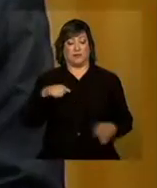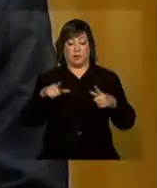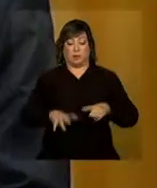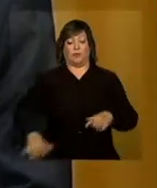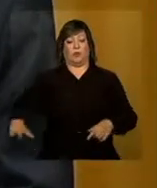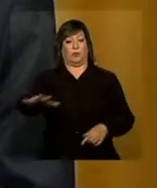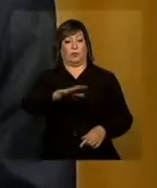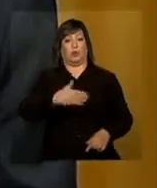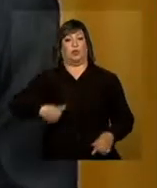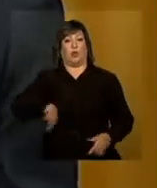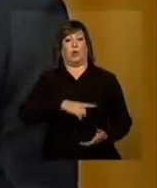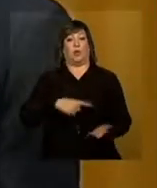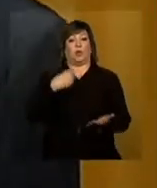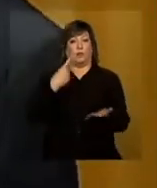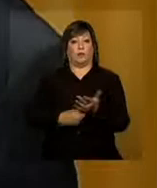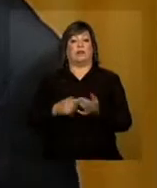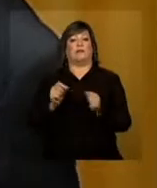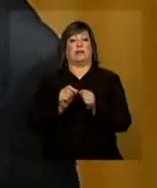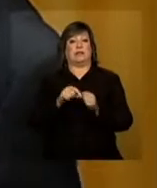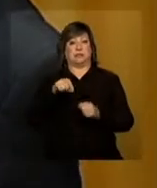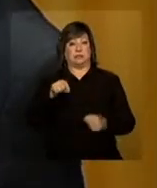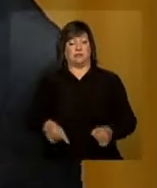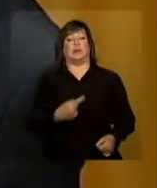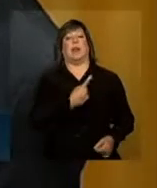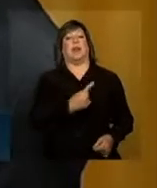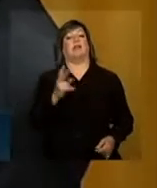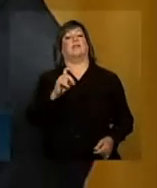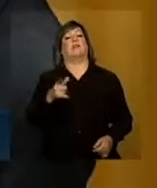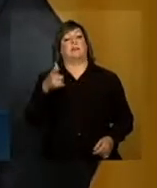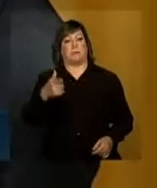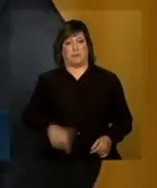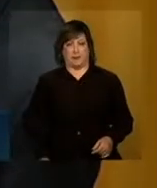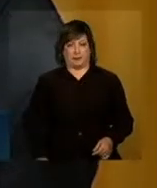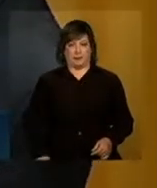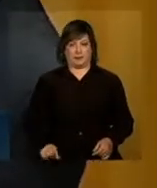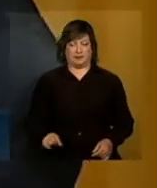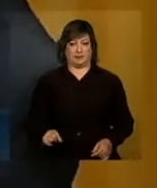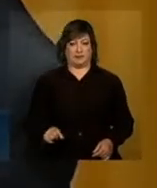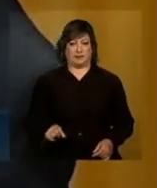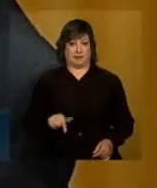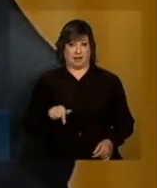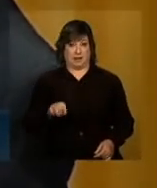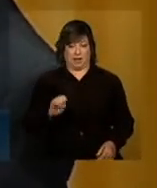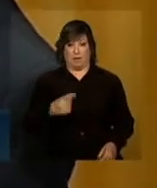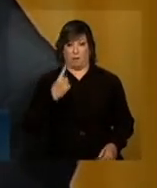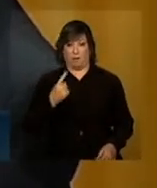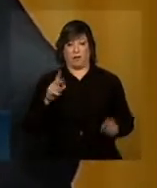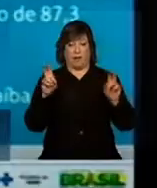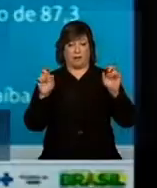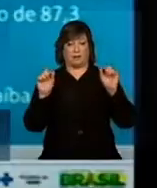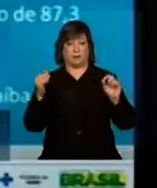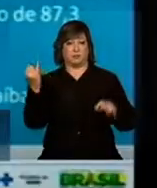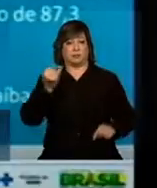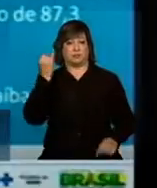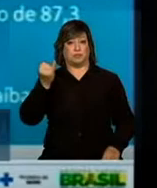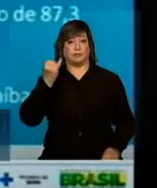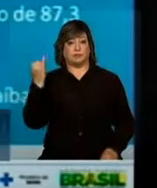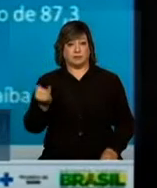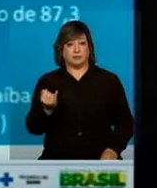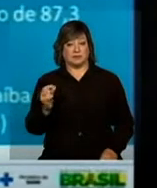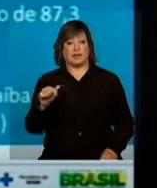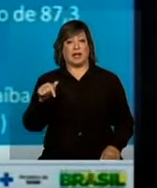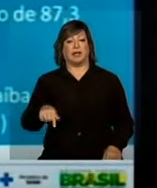compromisso de fazer isso cada vez mais, né? Uma questão importante é